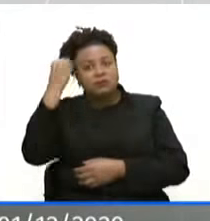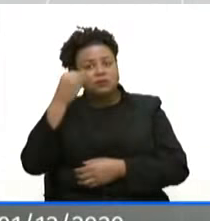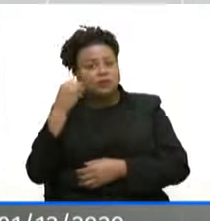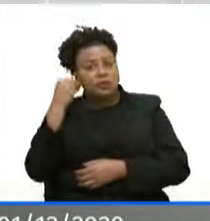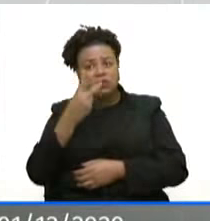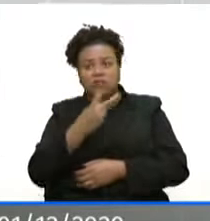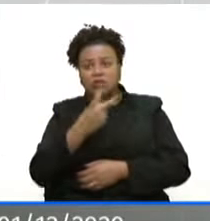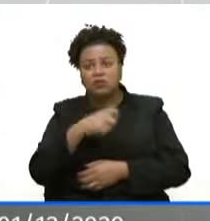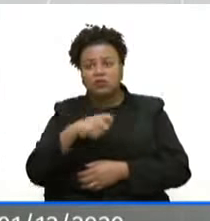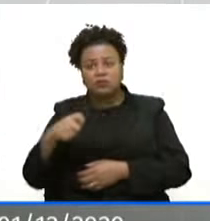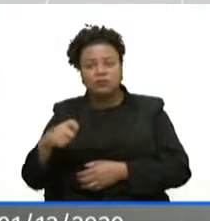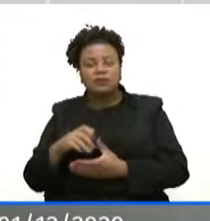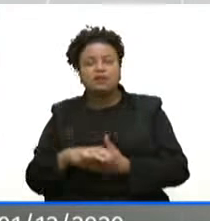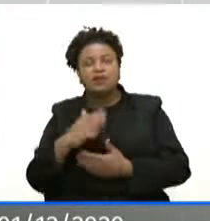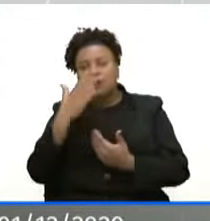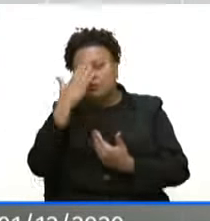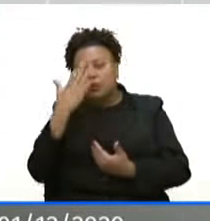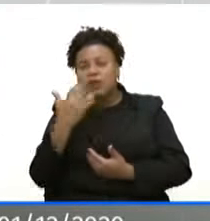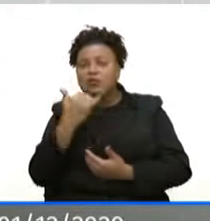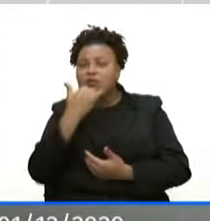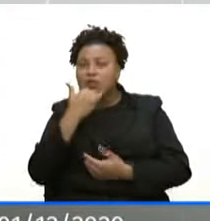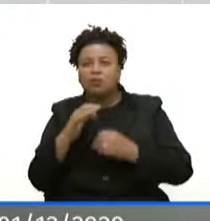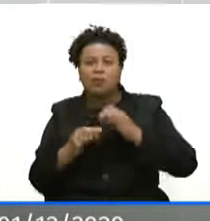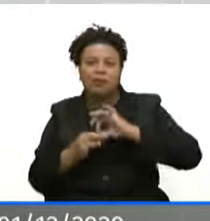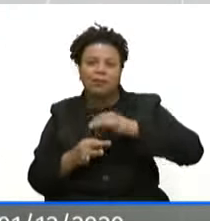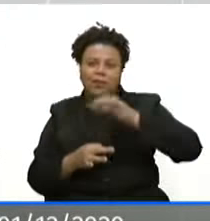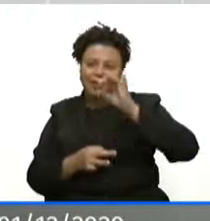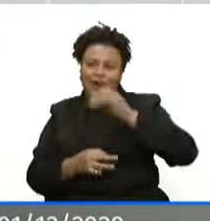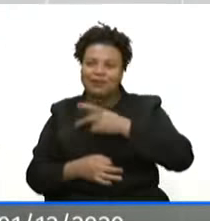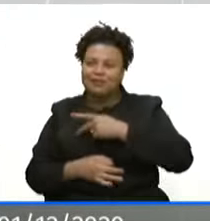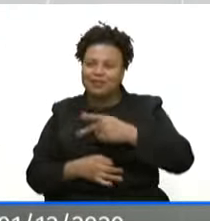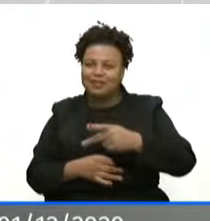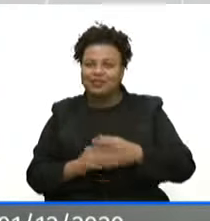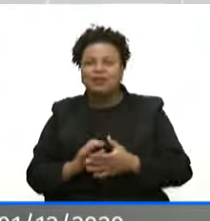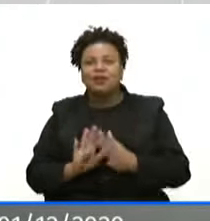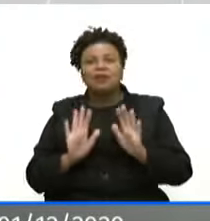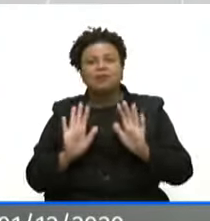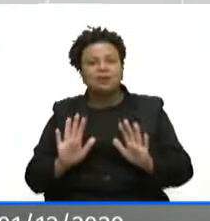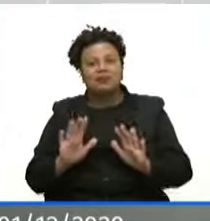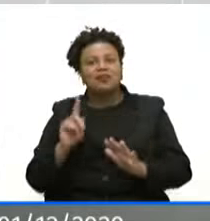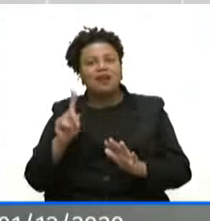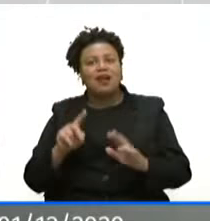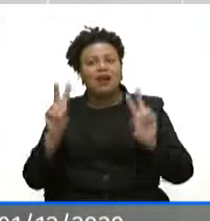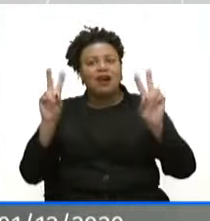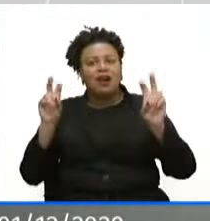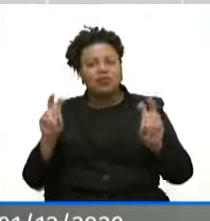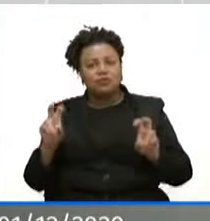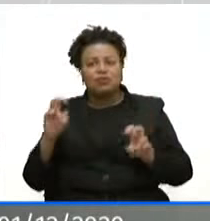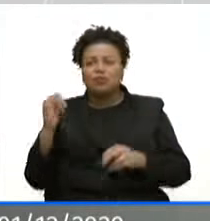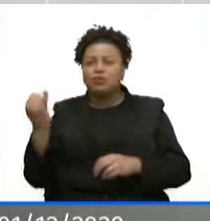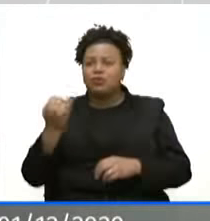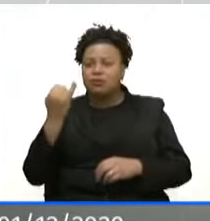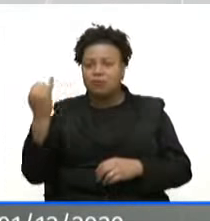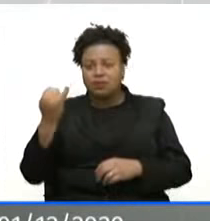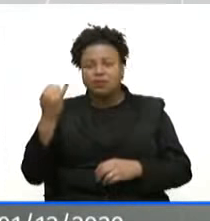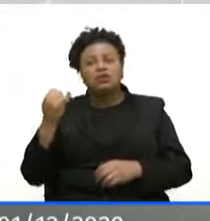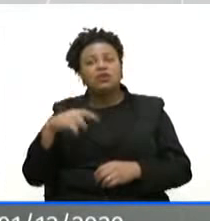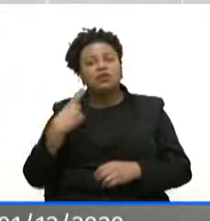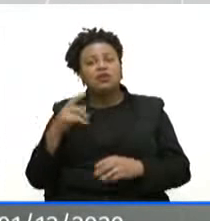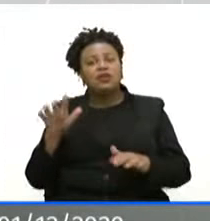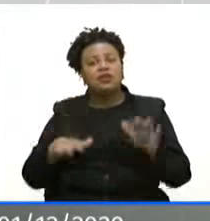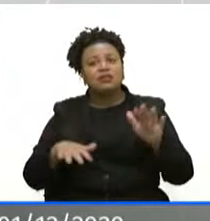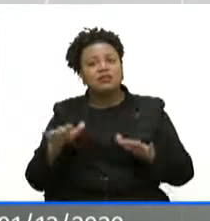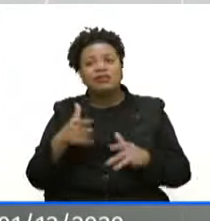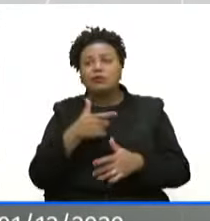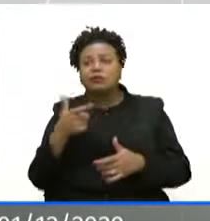nesses 2 meses. Obrigada, desculpa me alongar aí, presidente, mas são assuntos bem importantes e a gente às vezes